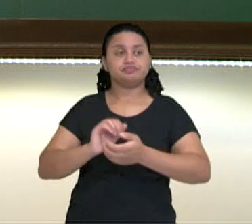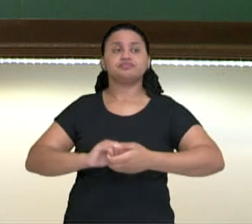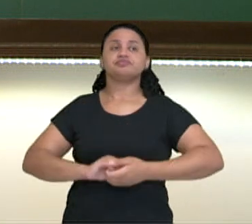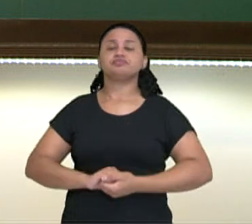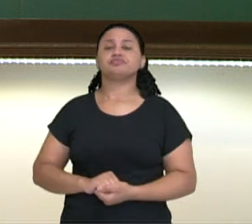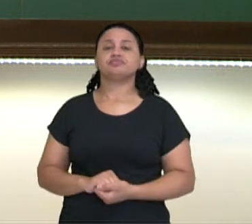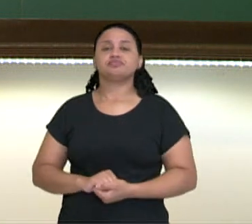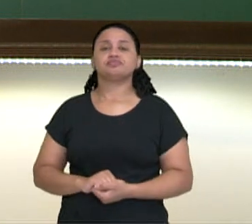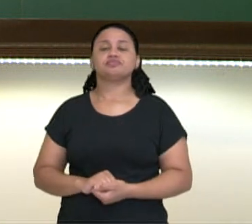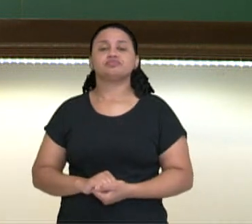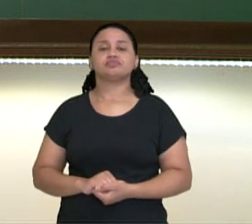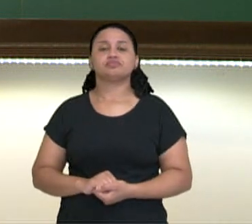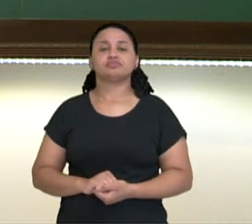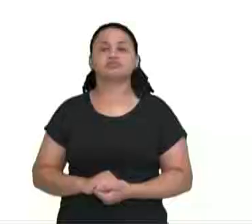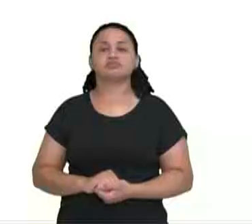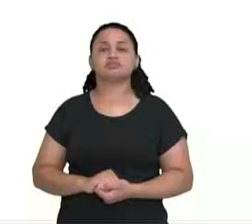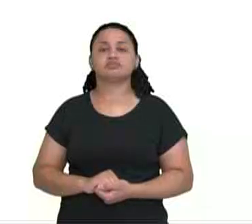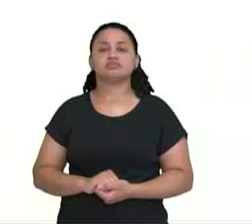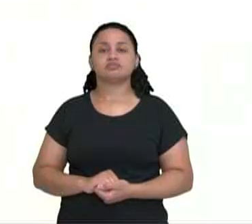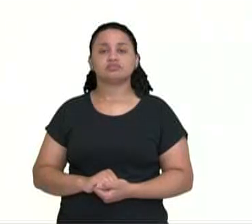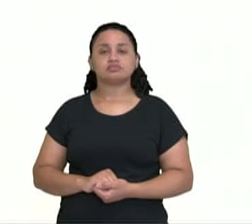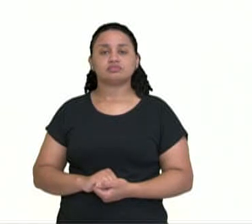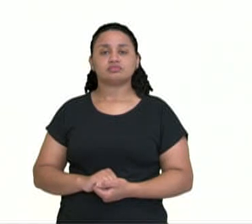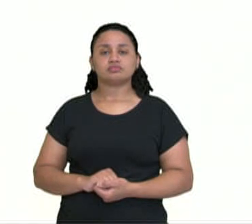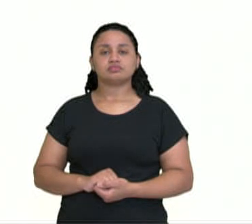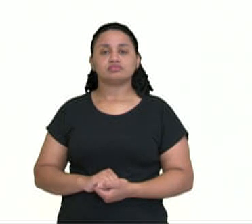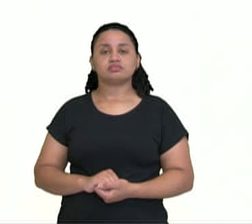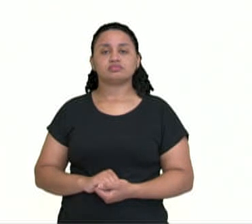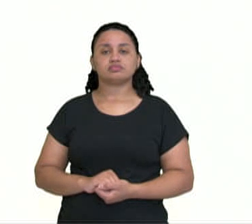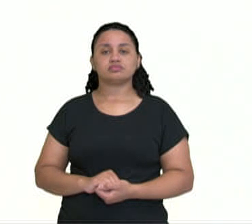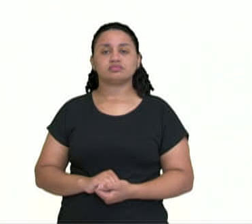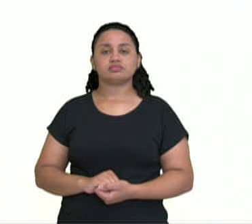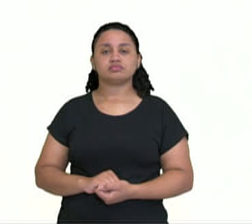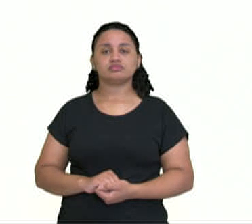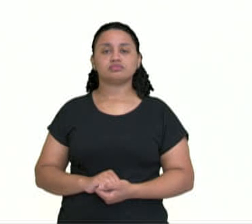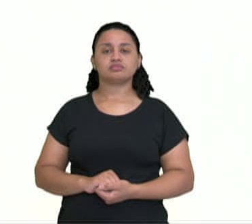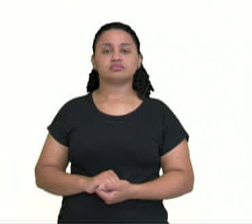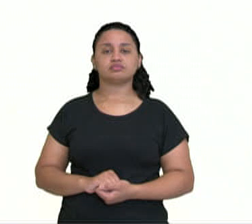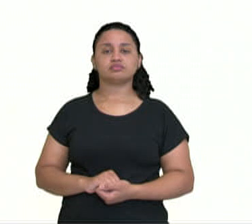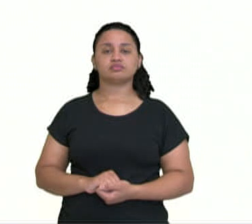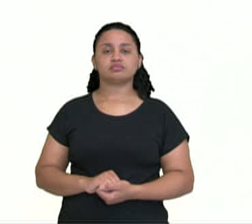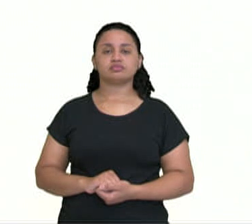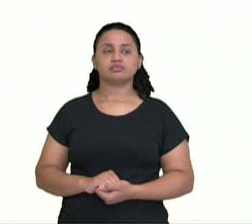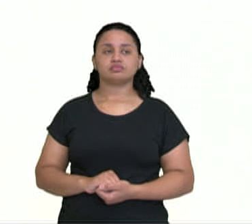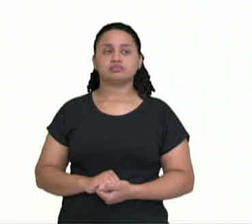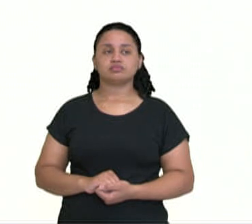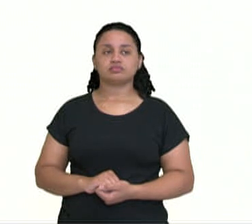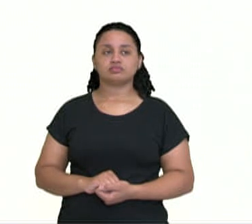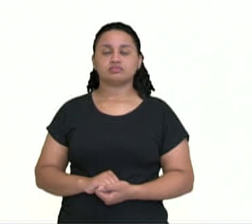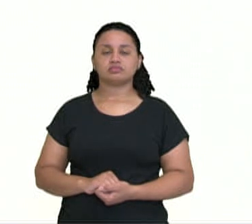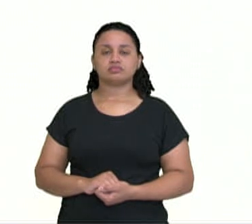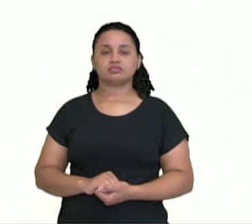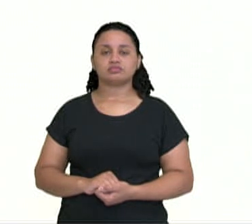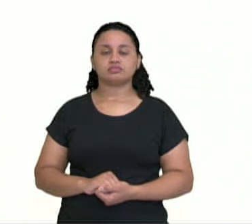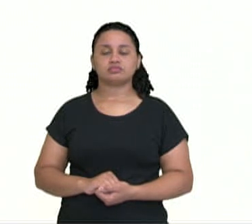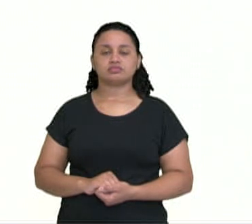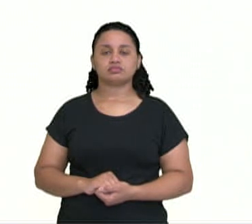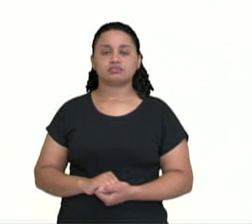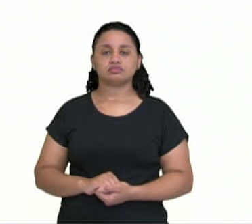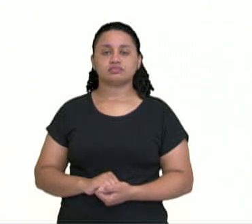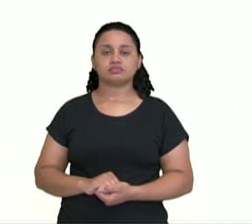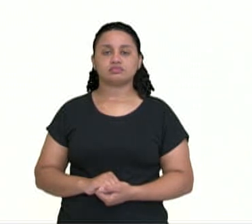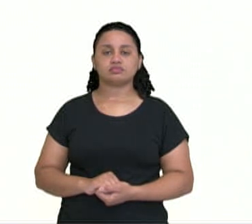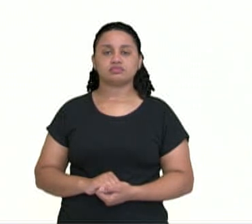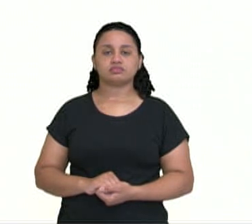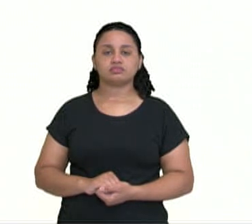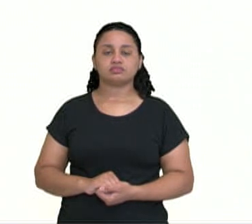the URL. If it doesn't match the news outlet, you can be assigned that it's